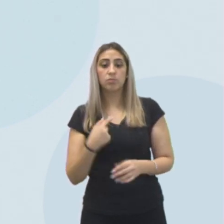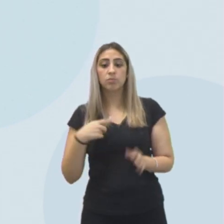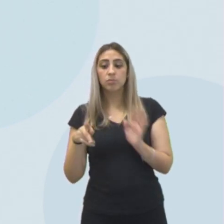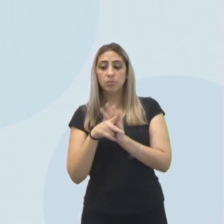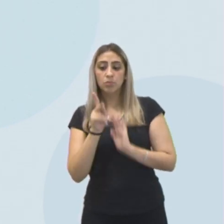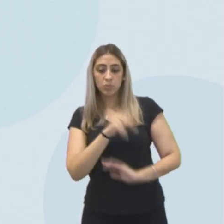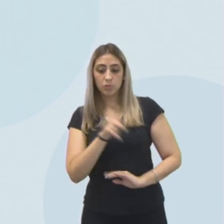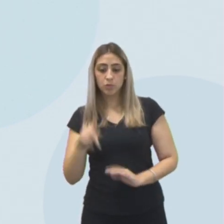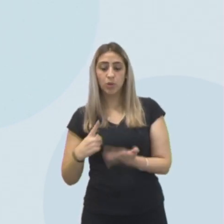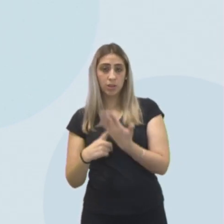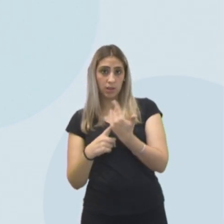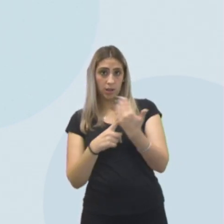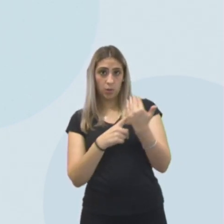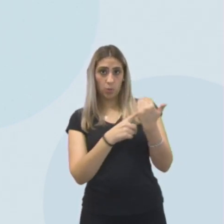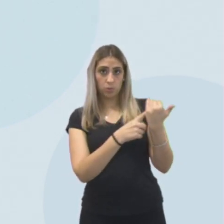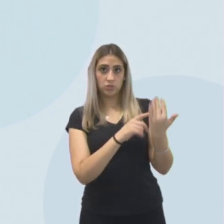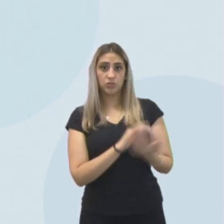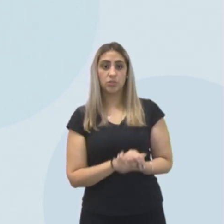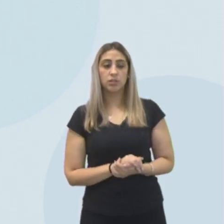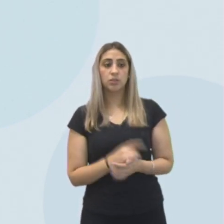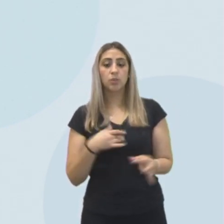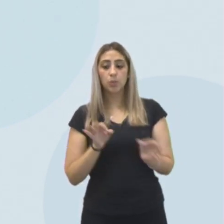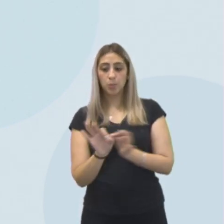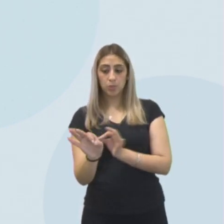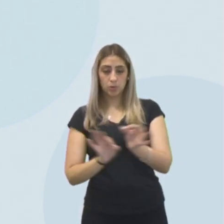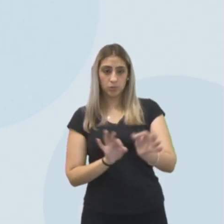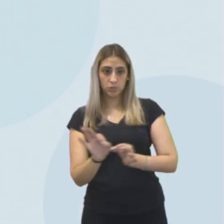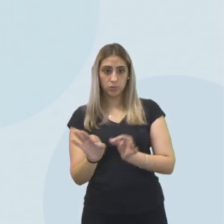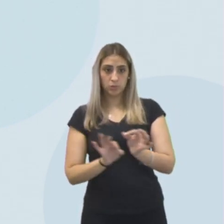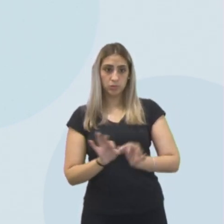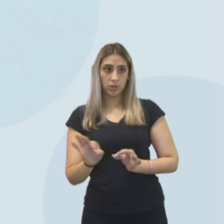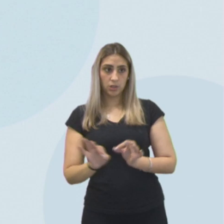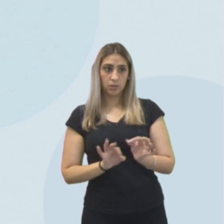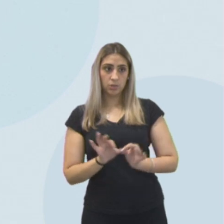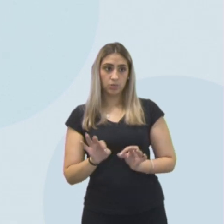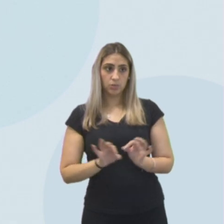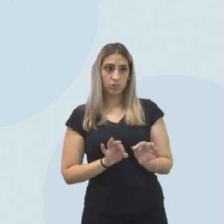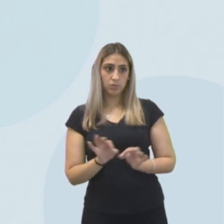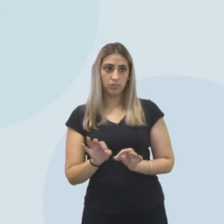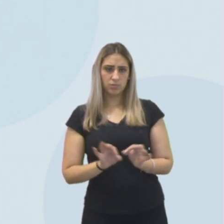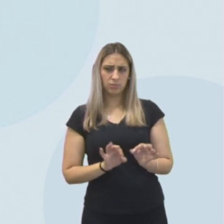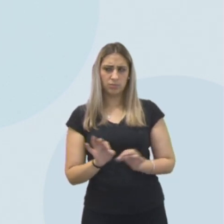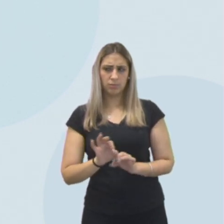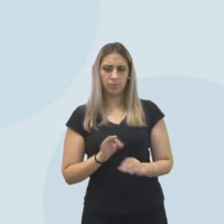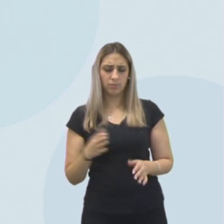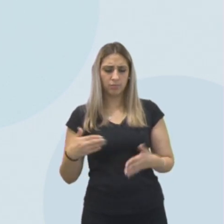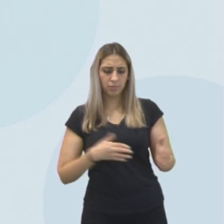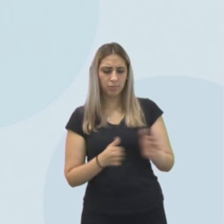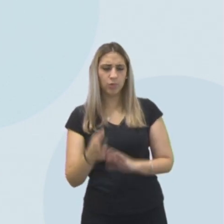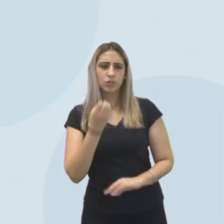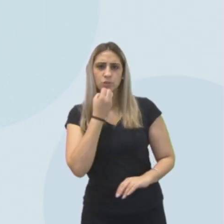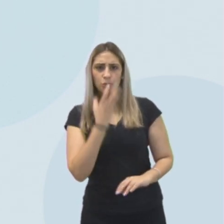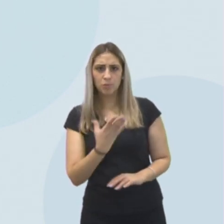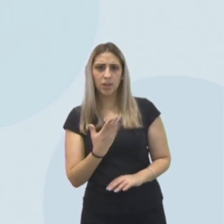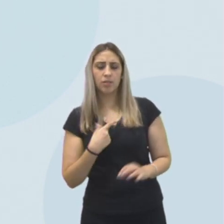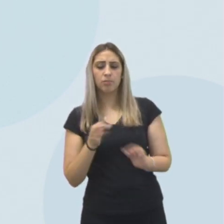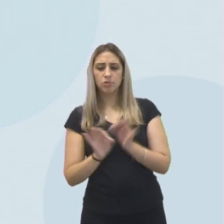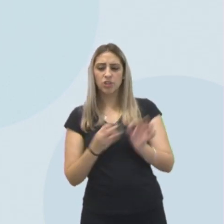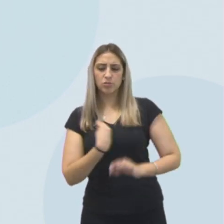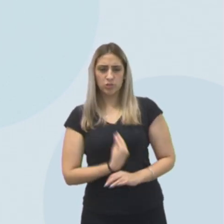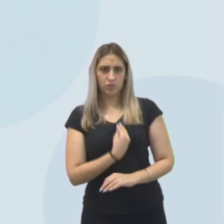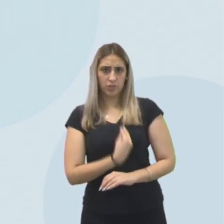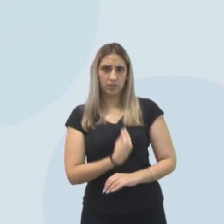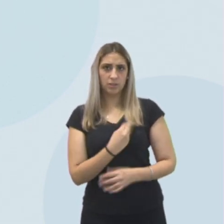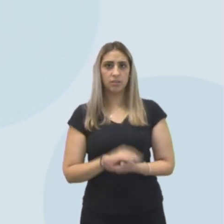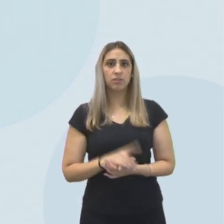de tecnologia, do projeto do mês de setembro, Corrente do Bem, Valorização da Vida. E,